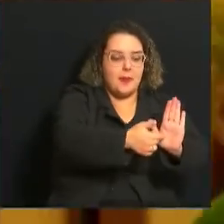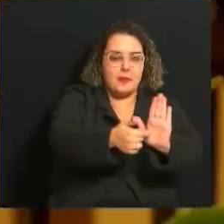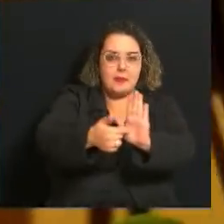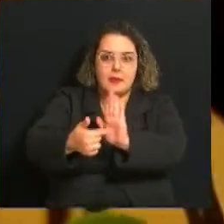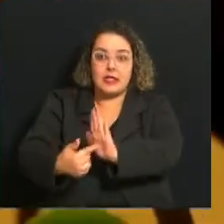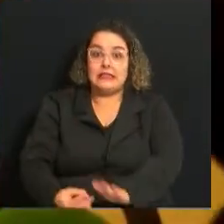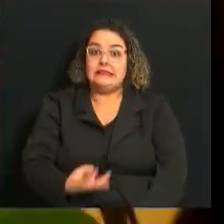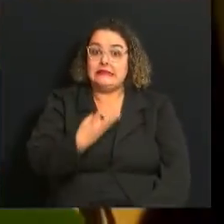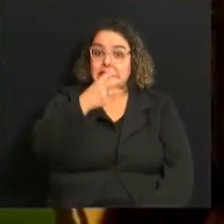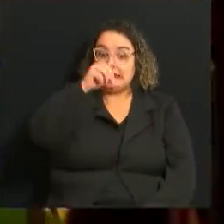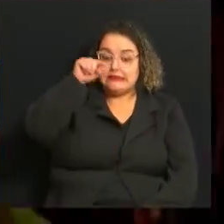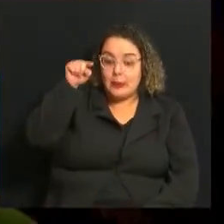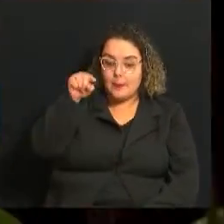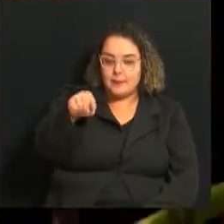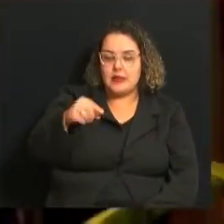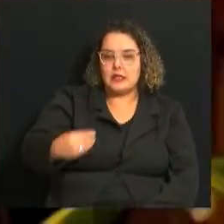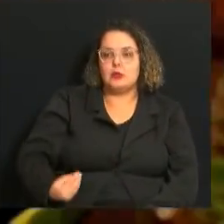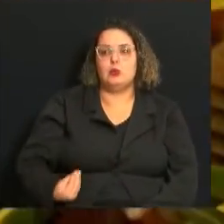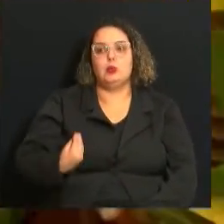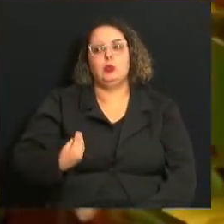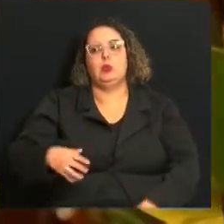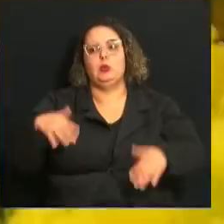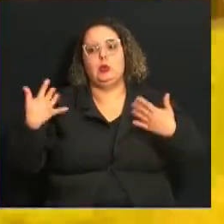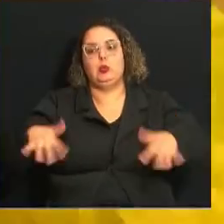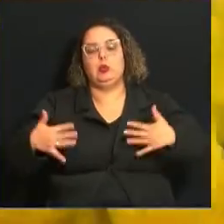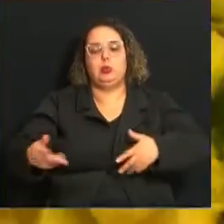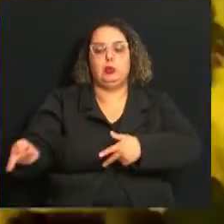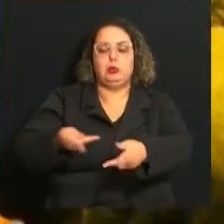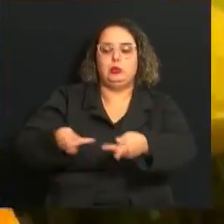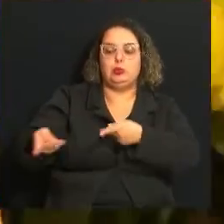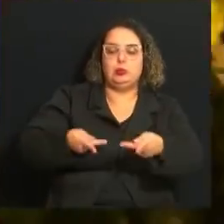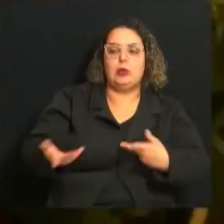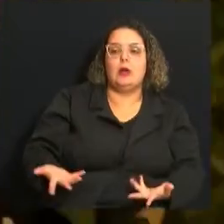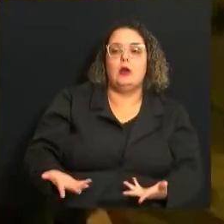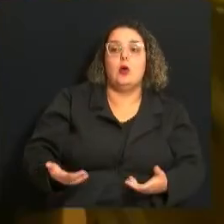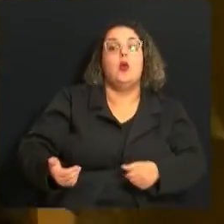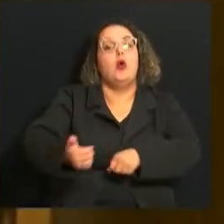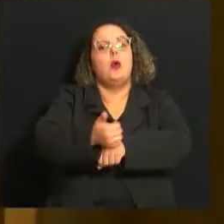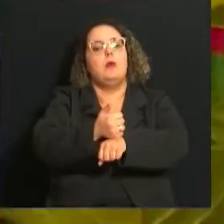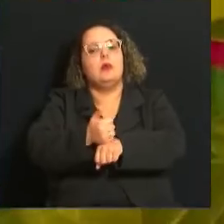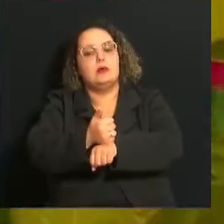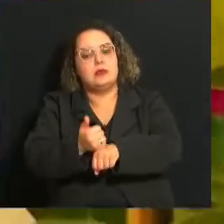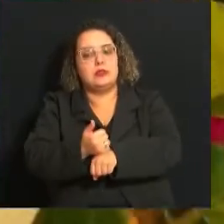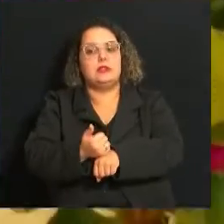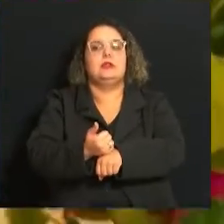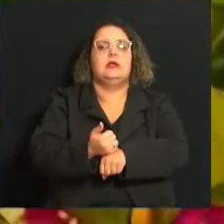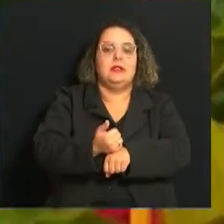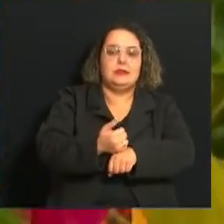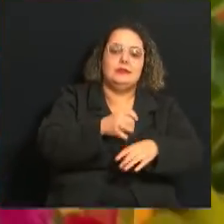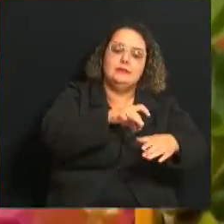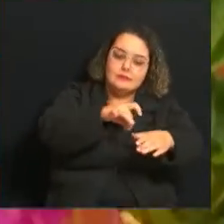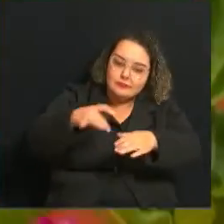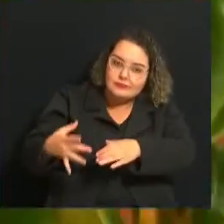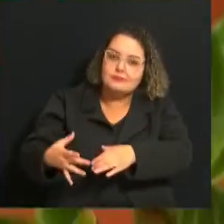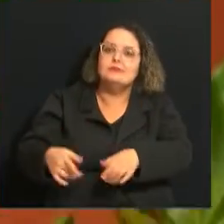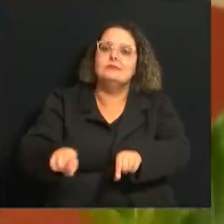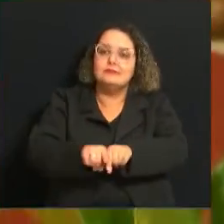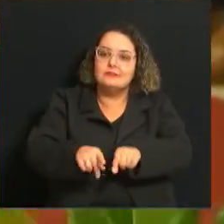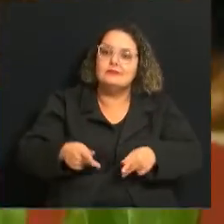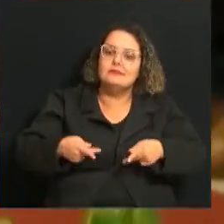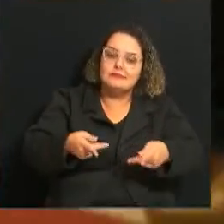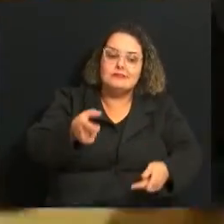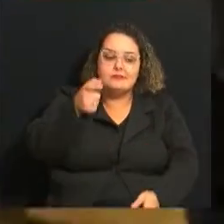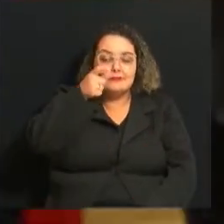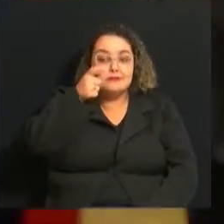mil visitantes, entre agricultores e profissionais do setor agro. E depois de 2 anos de